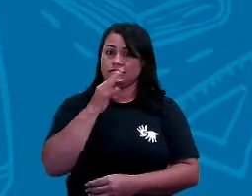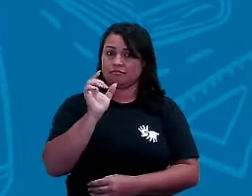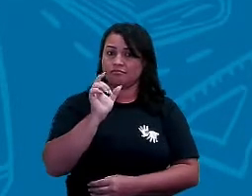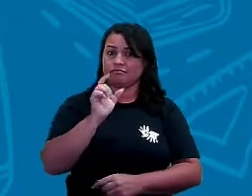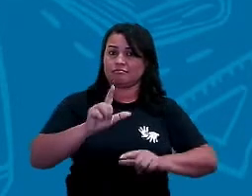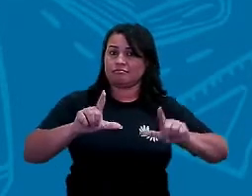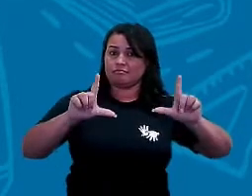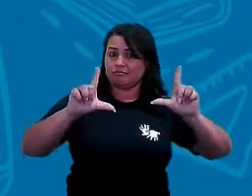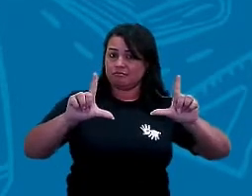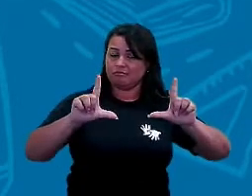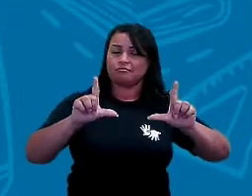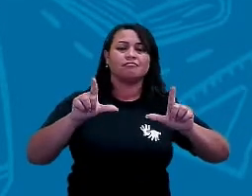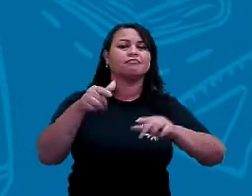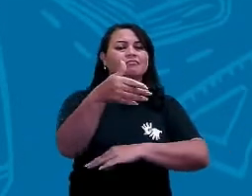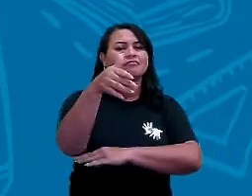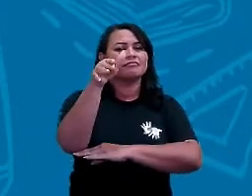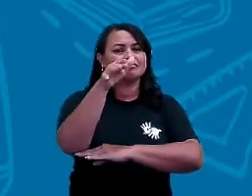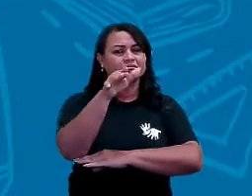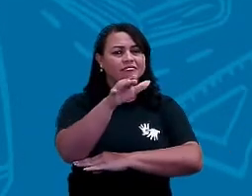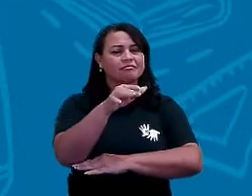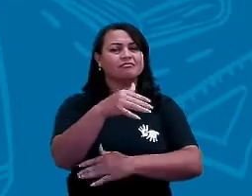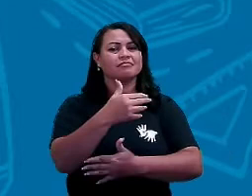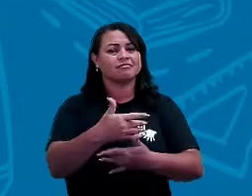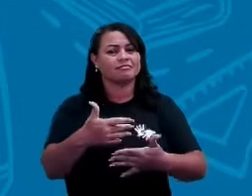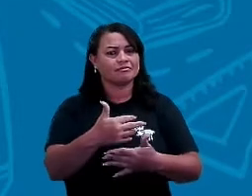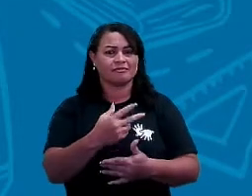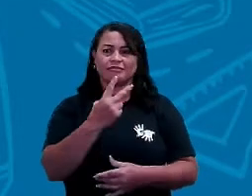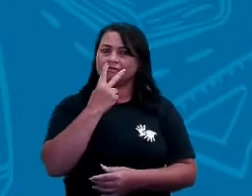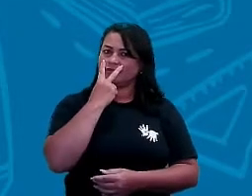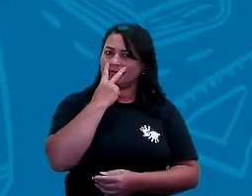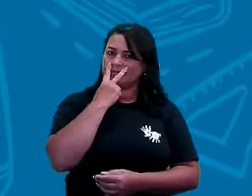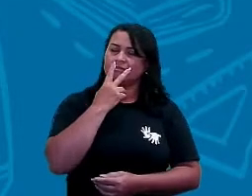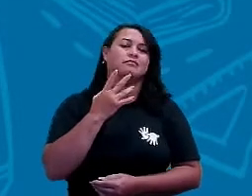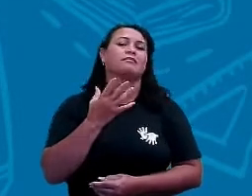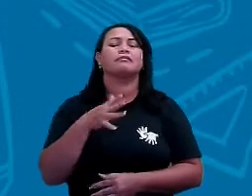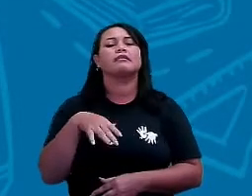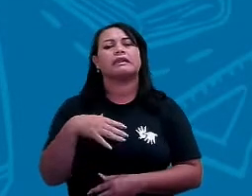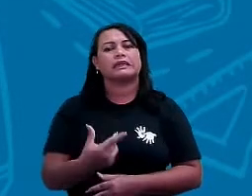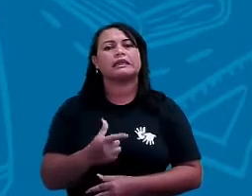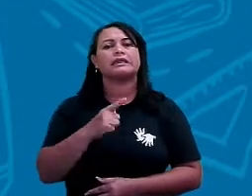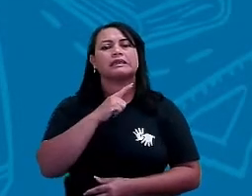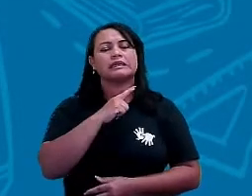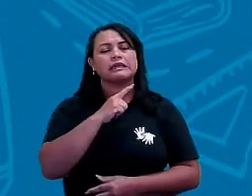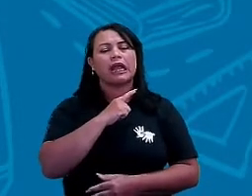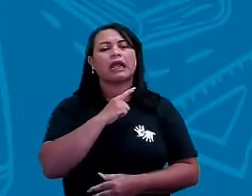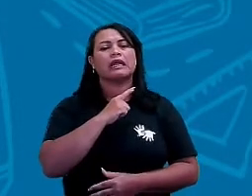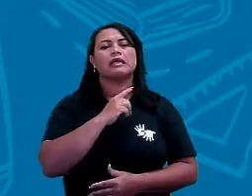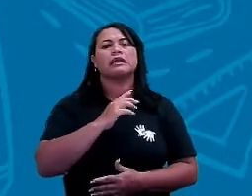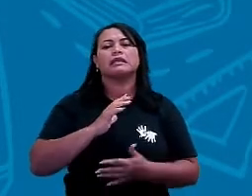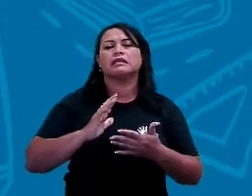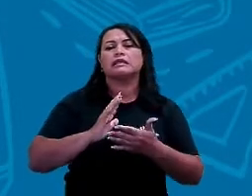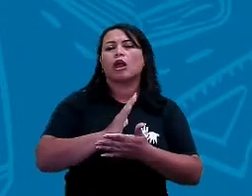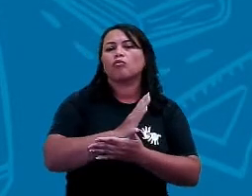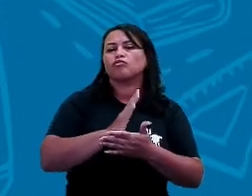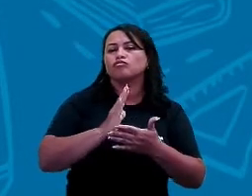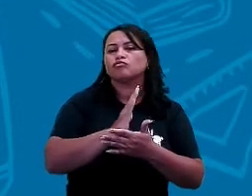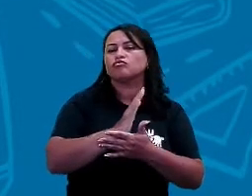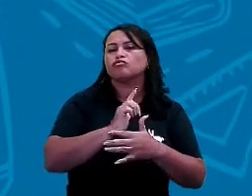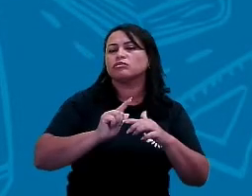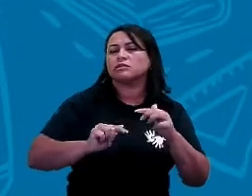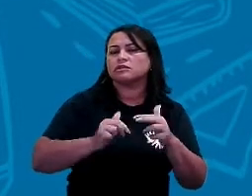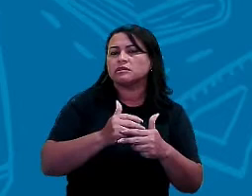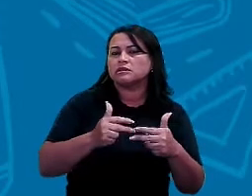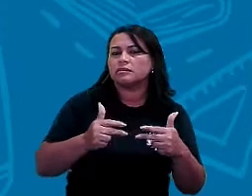conhece, essa é a bandeira da nossa cidade, tá? Então, tem elementos na nossa bandeira que têm